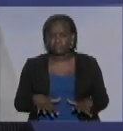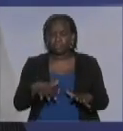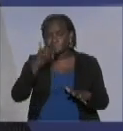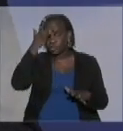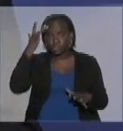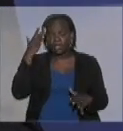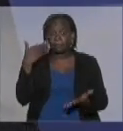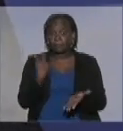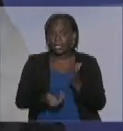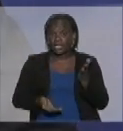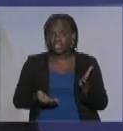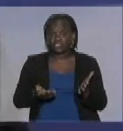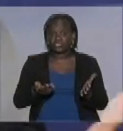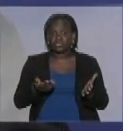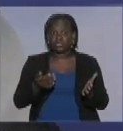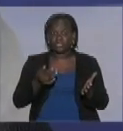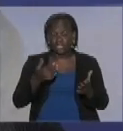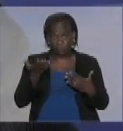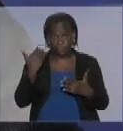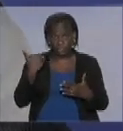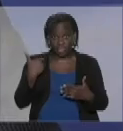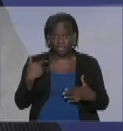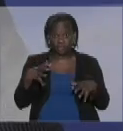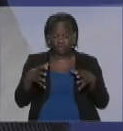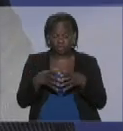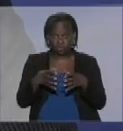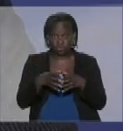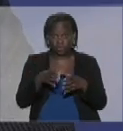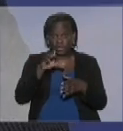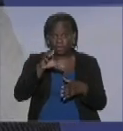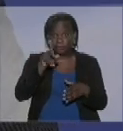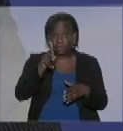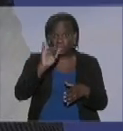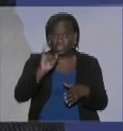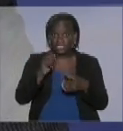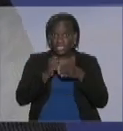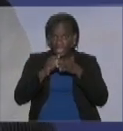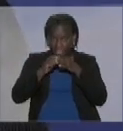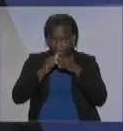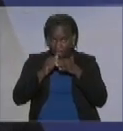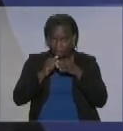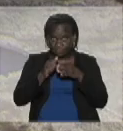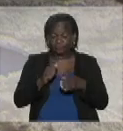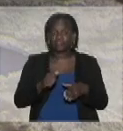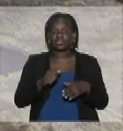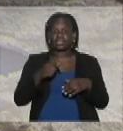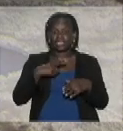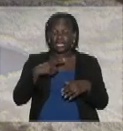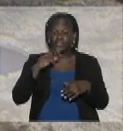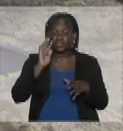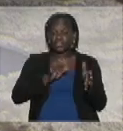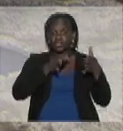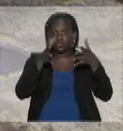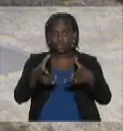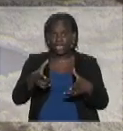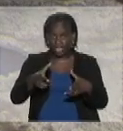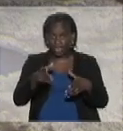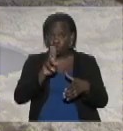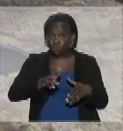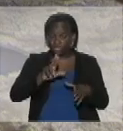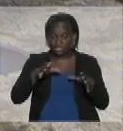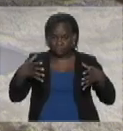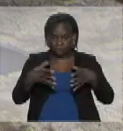A pessoa perde. Eu fiz parte da CPI do crack. Então nós tivemos numa cena de uso,